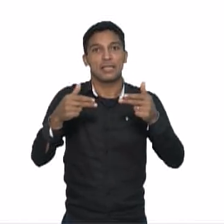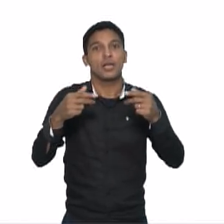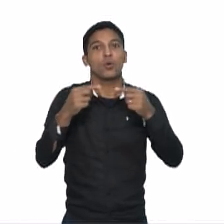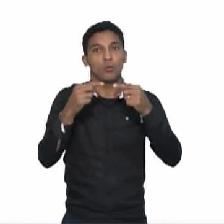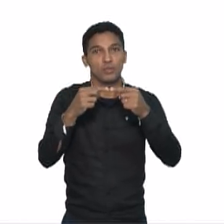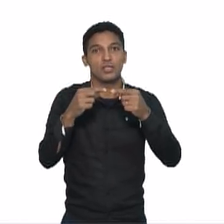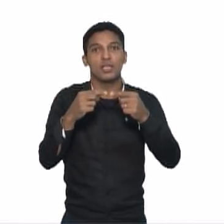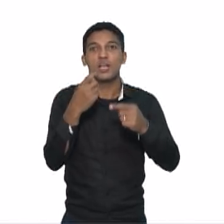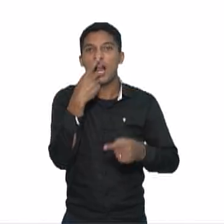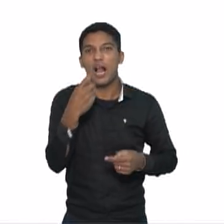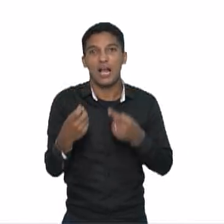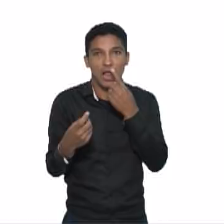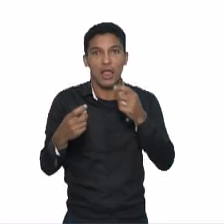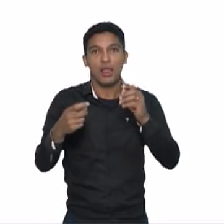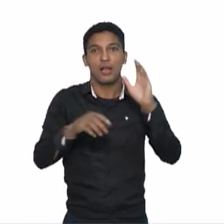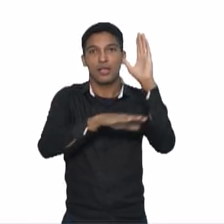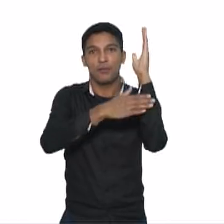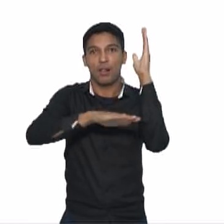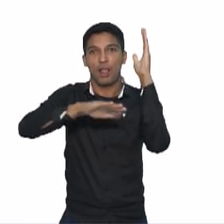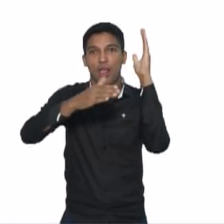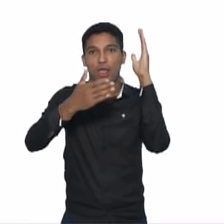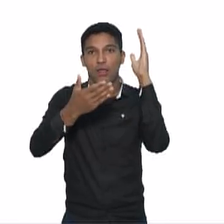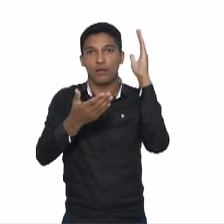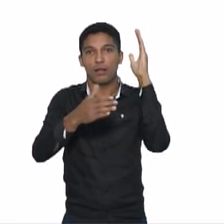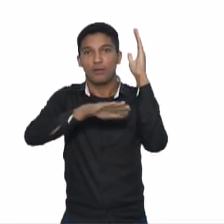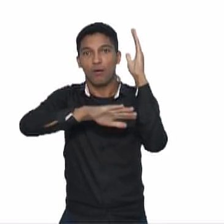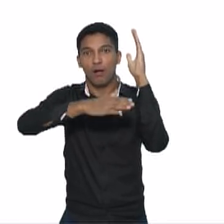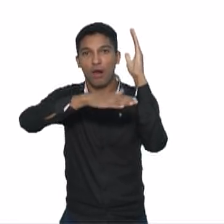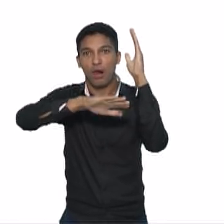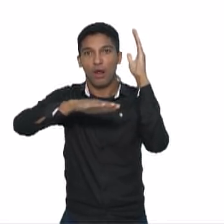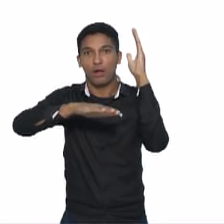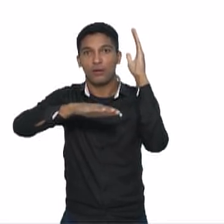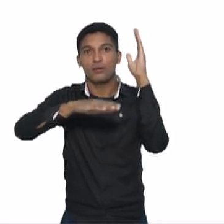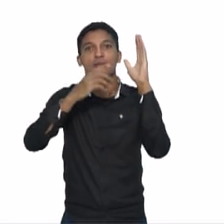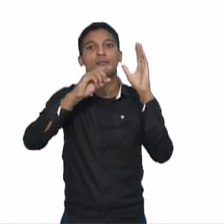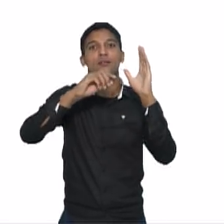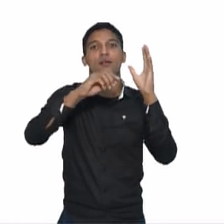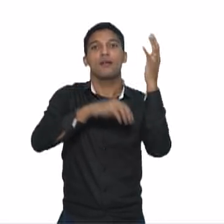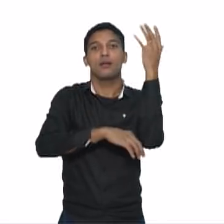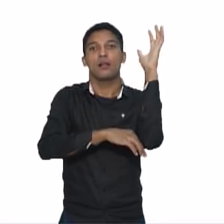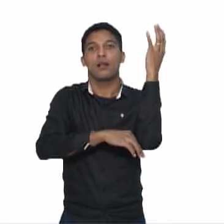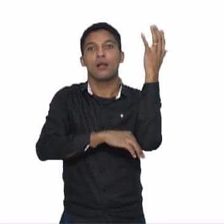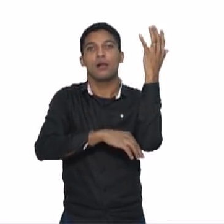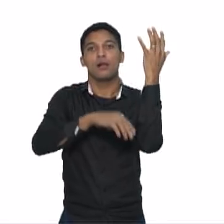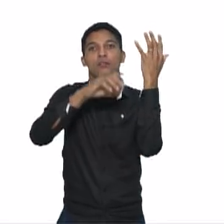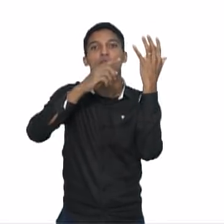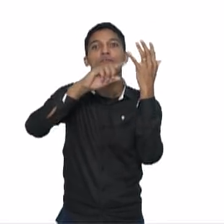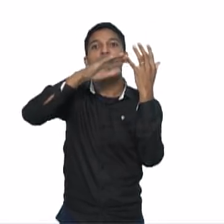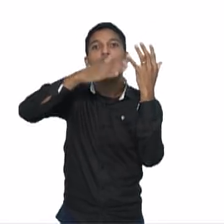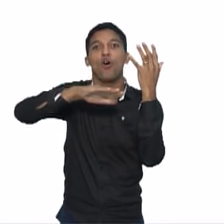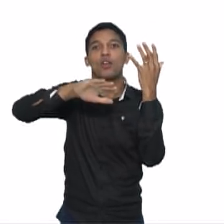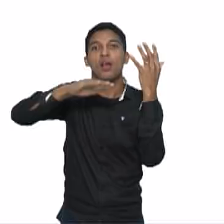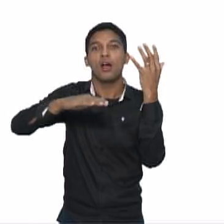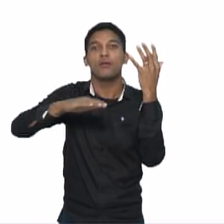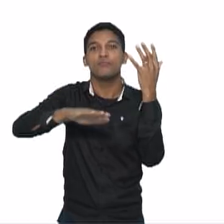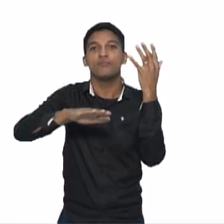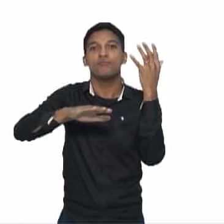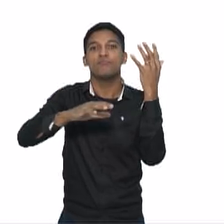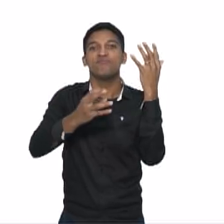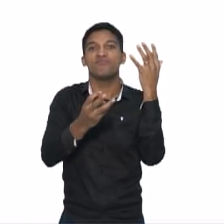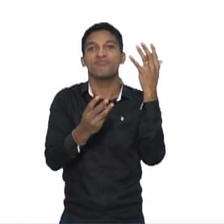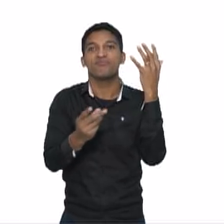apresenta elevada concentração de material orgânico em decomposição, tornando-o muito